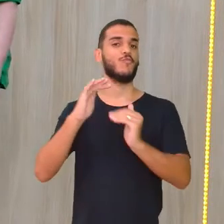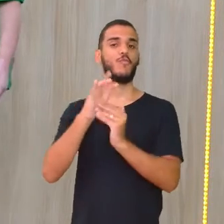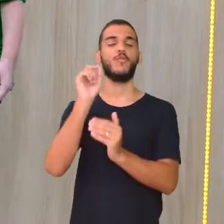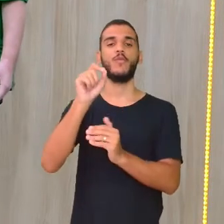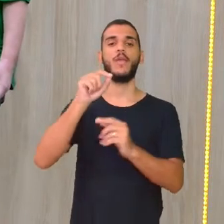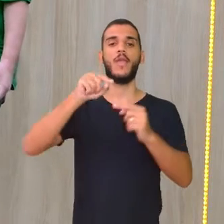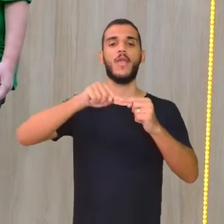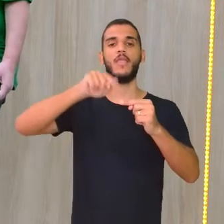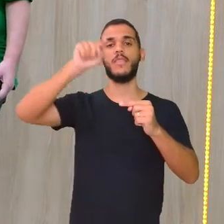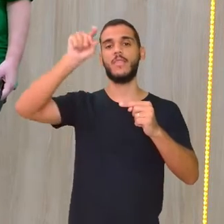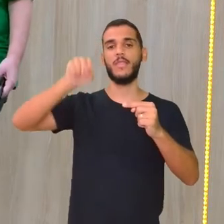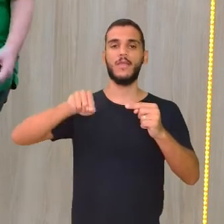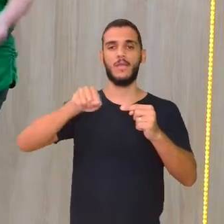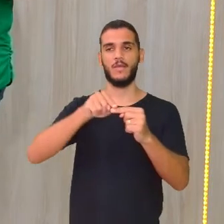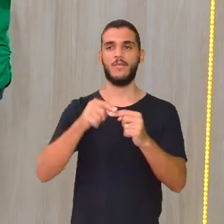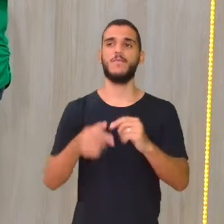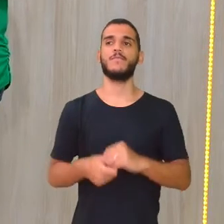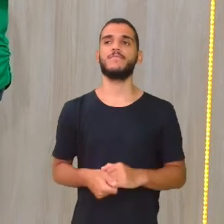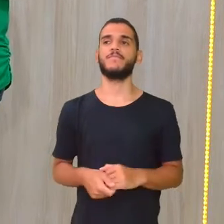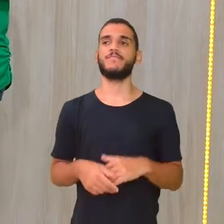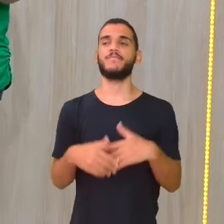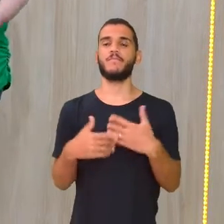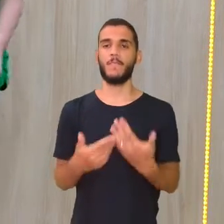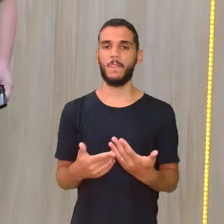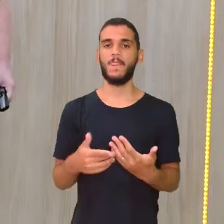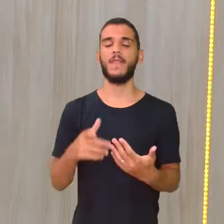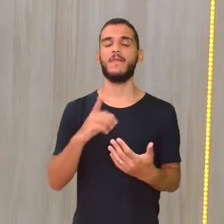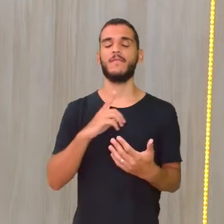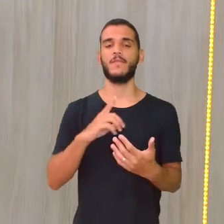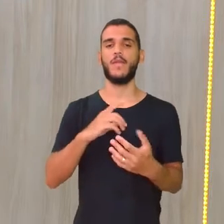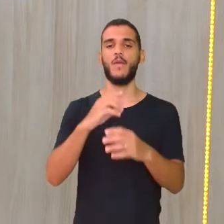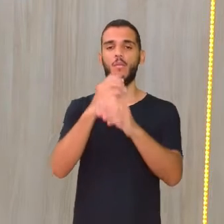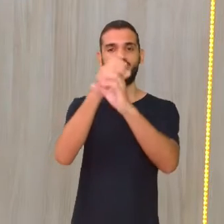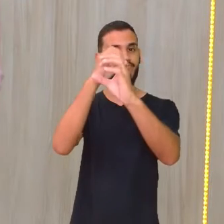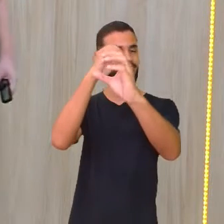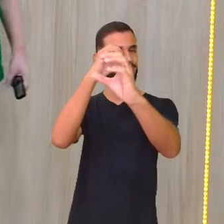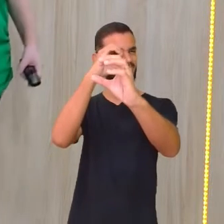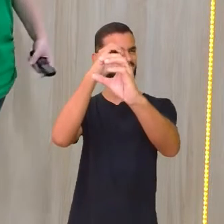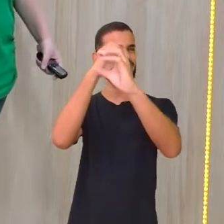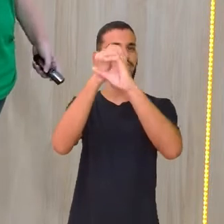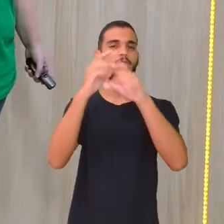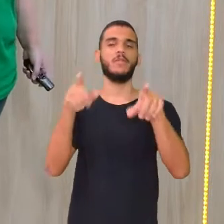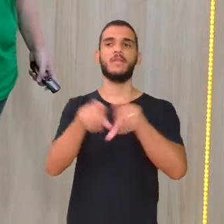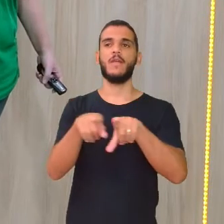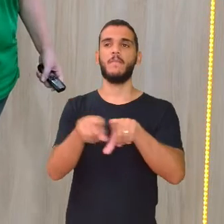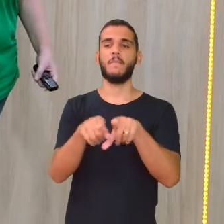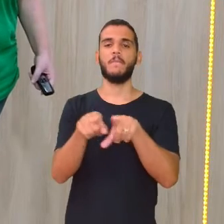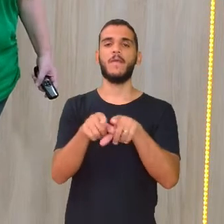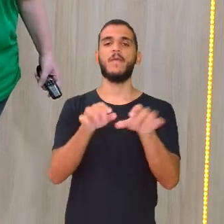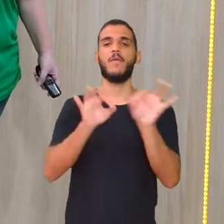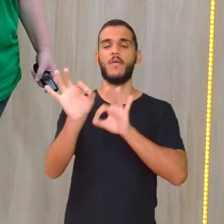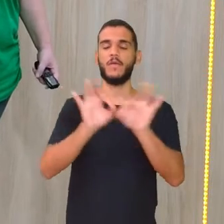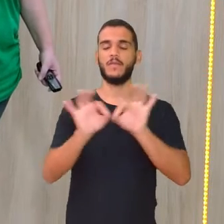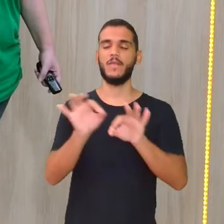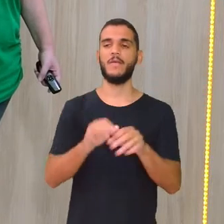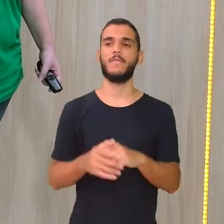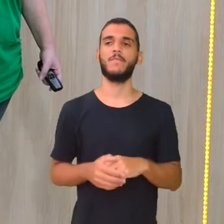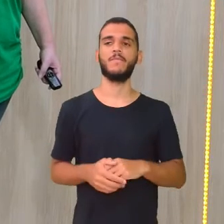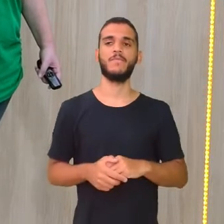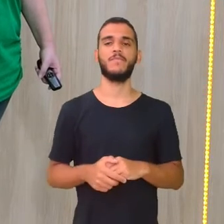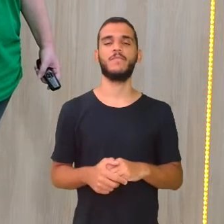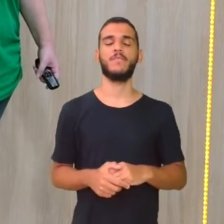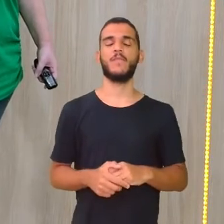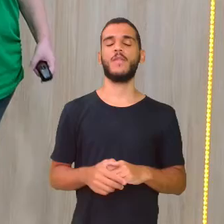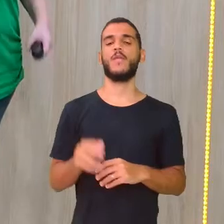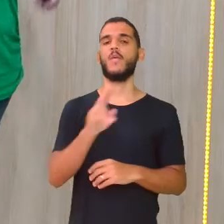triângulo da luneta, que é justamente para dar estabilidade. Aqui, como chama essa luzinha? O ring